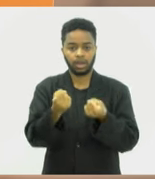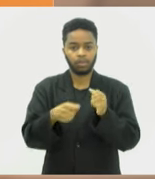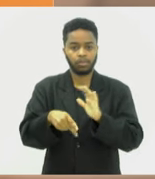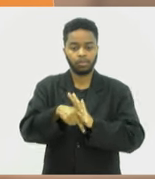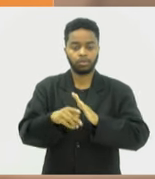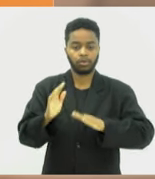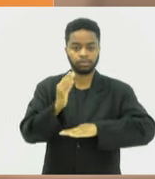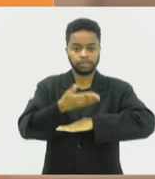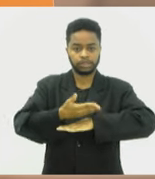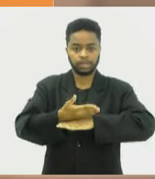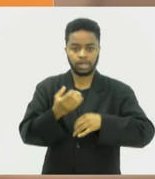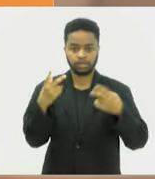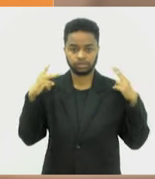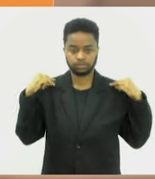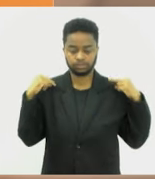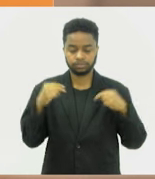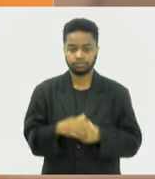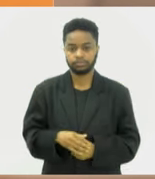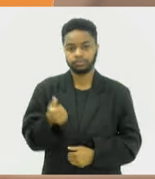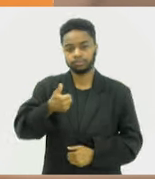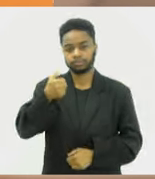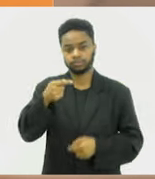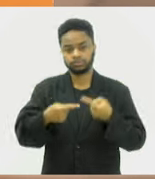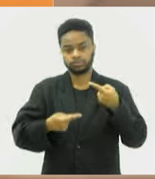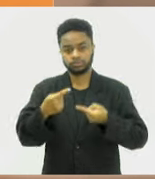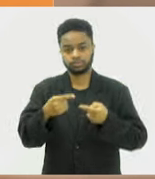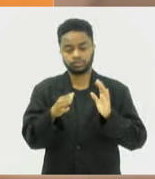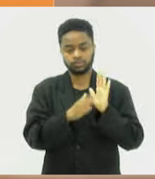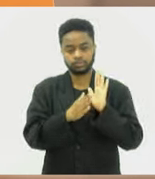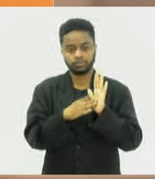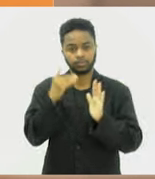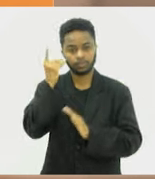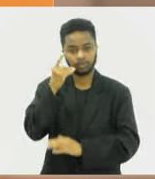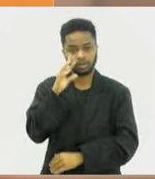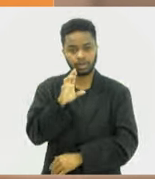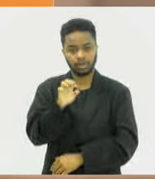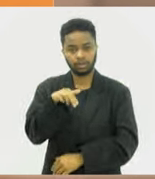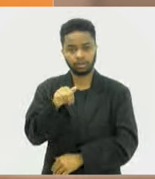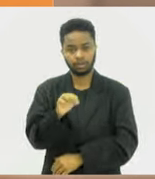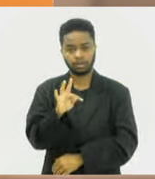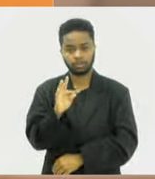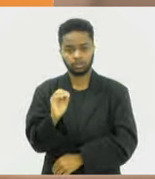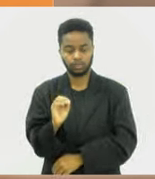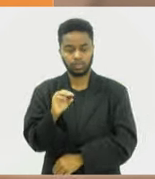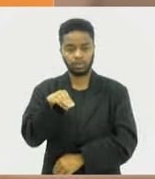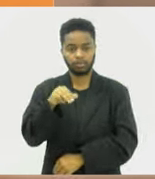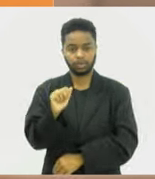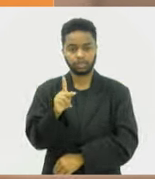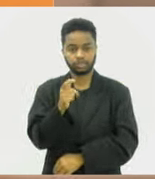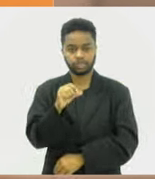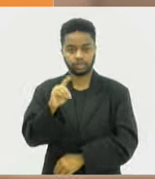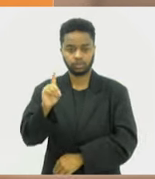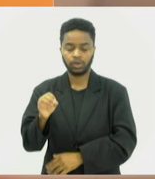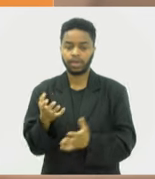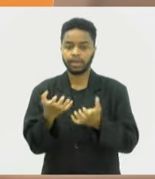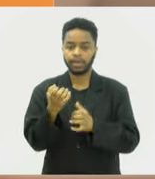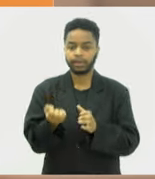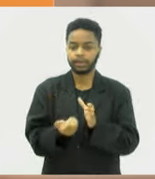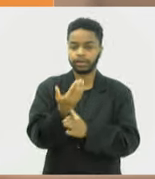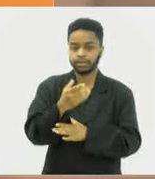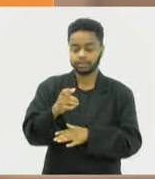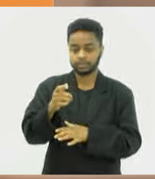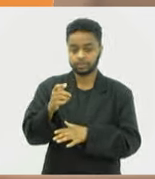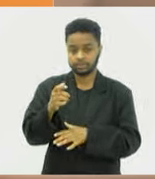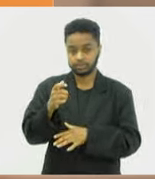taxistas. Em primeira discussão, uma proposta do deputado Renato Machado para criar a semana de conscientização sobre